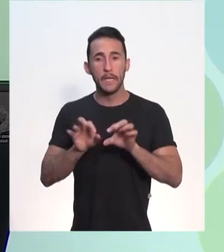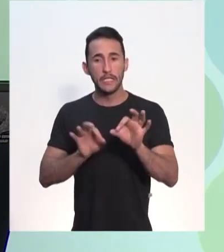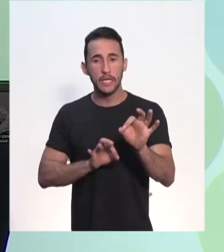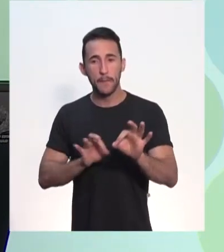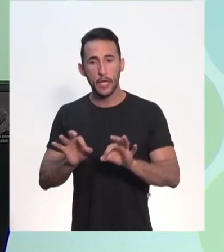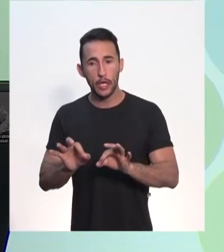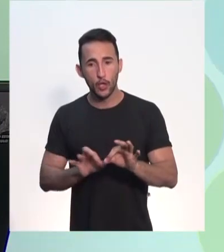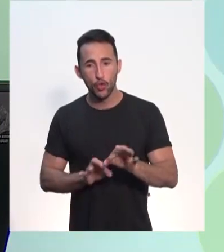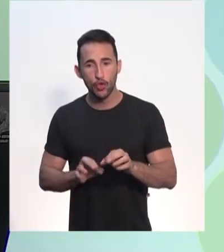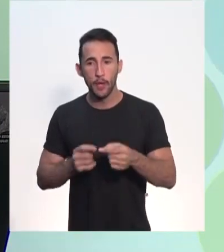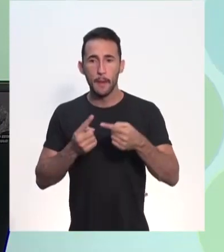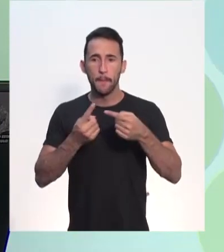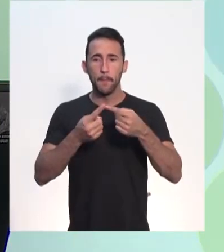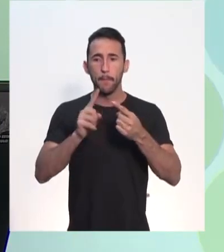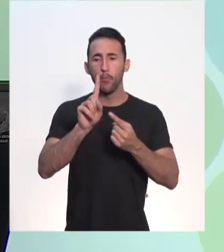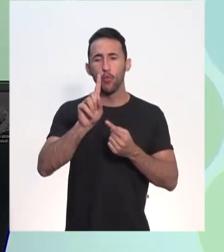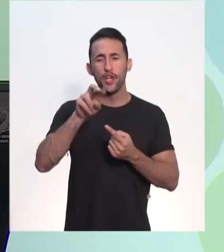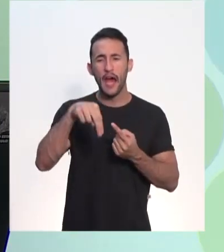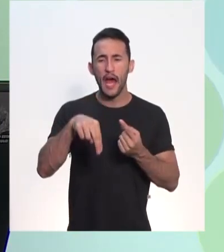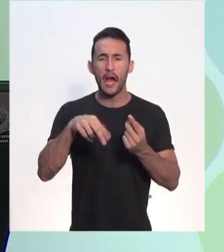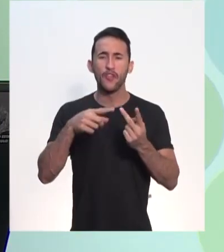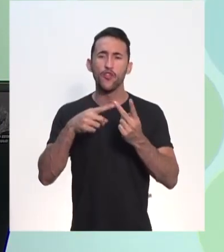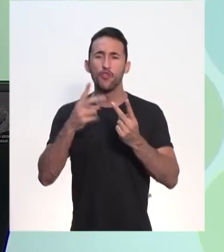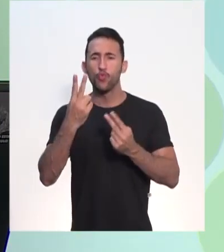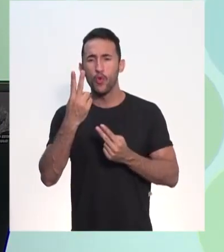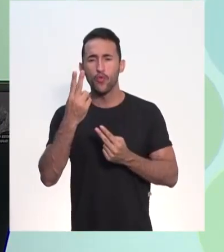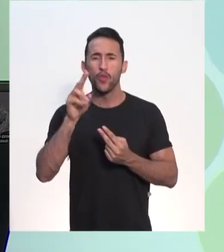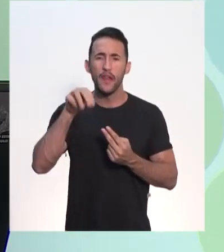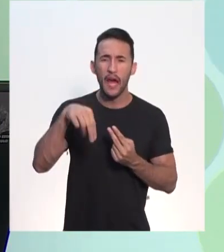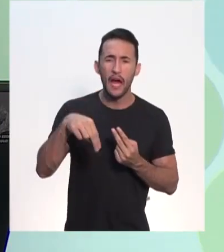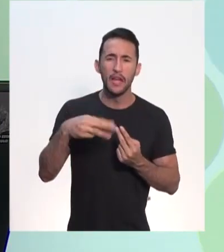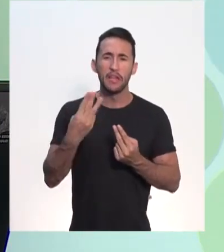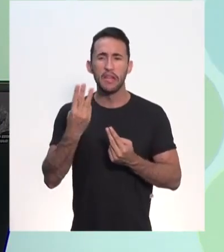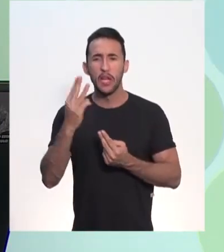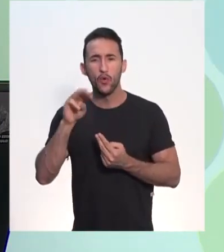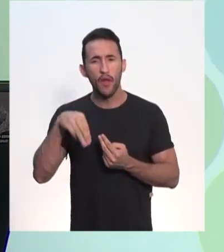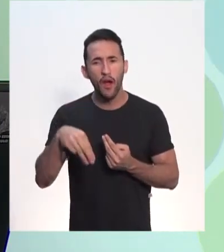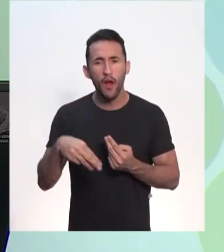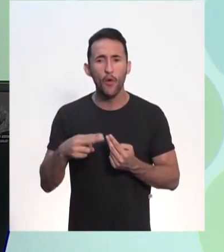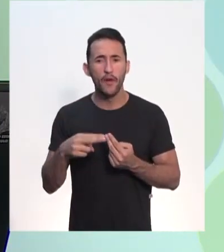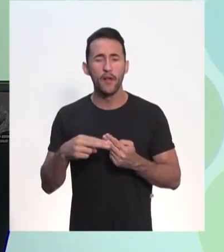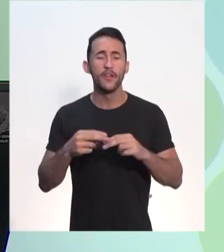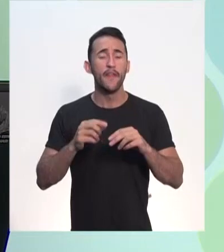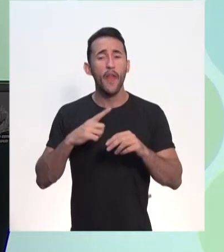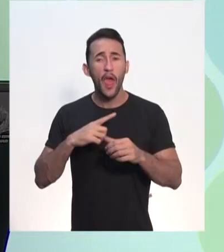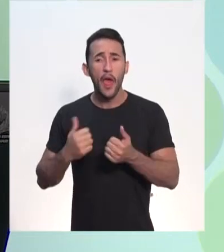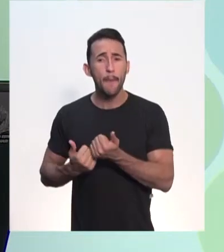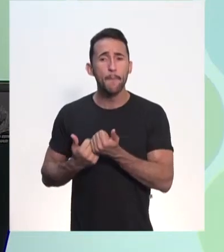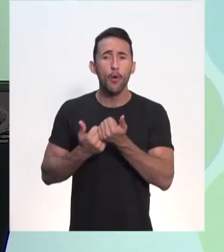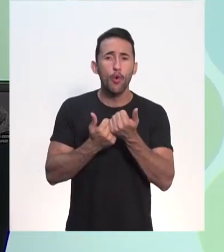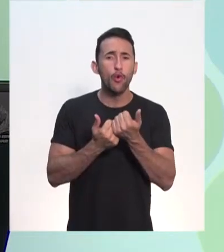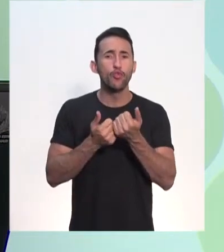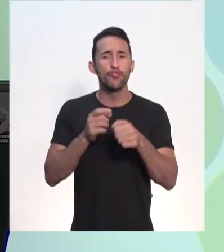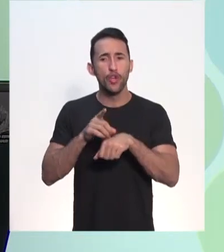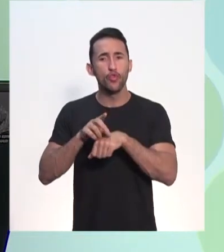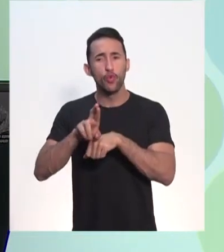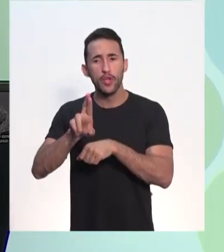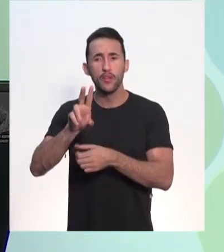tenham tempo de discutir tudo que foi trabalhado no replanejamento e tenham tempo de finalizar,